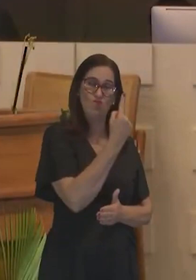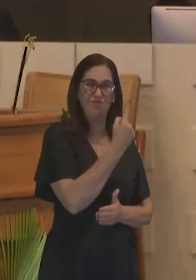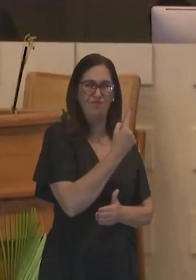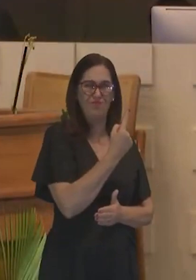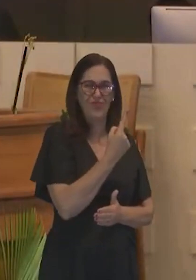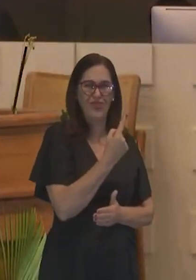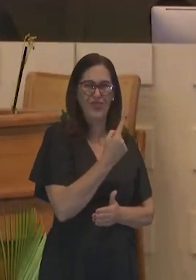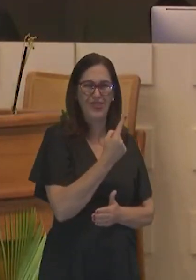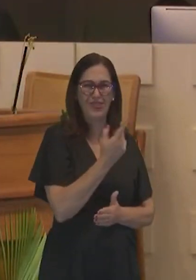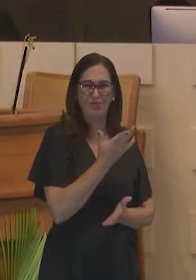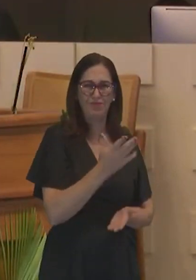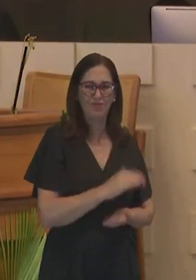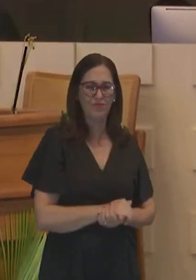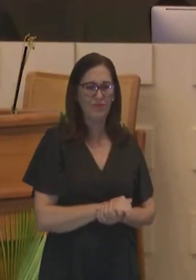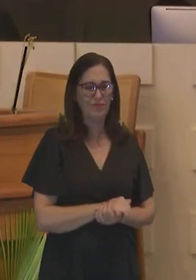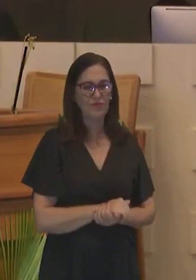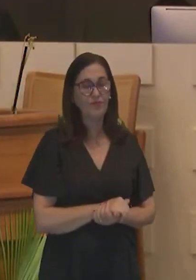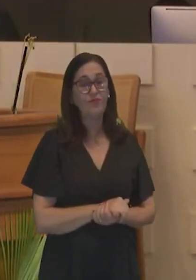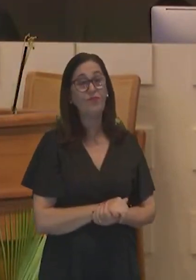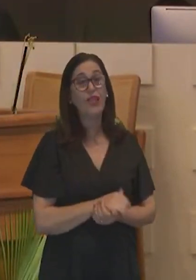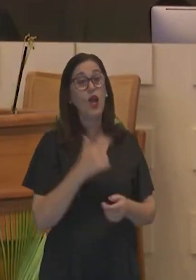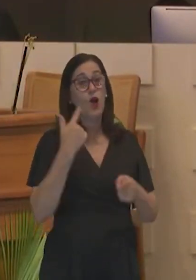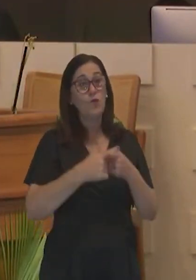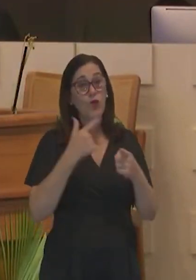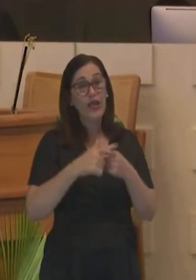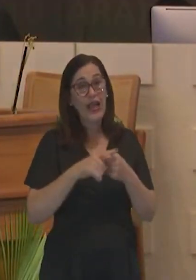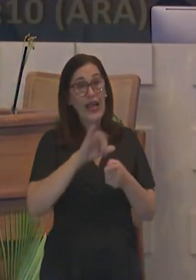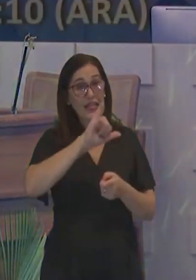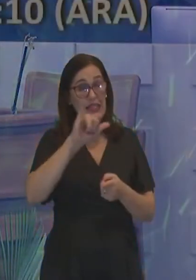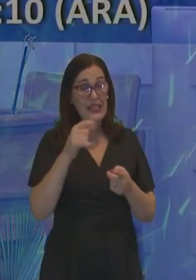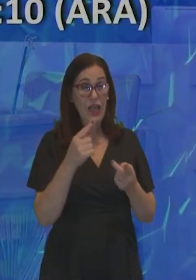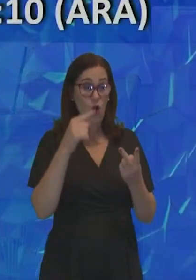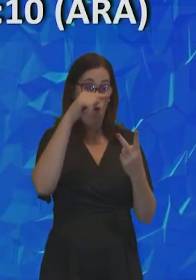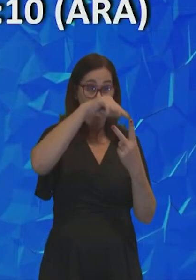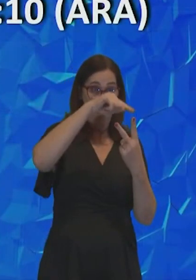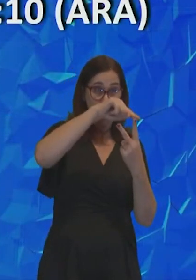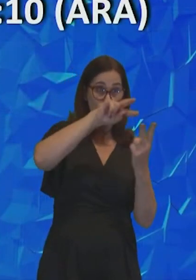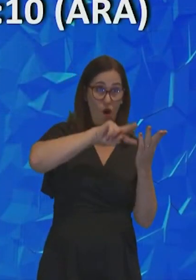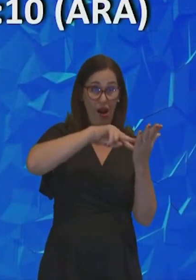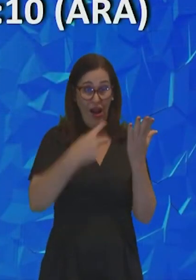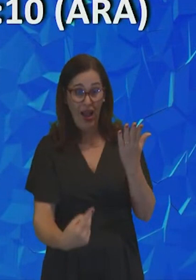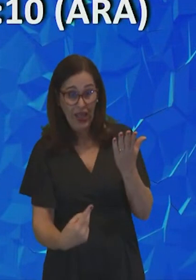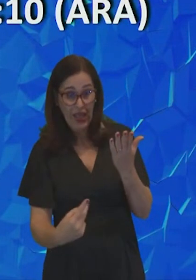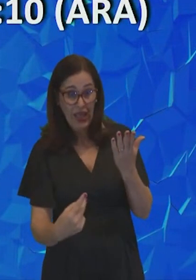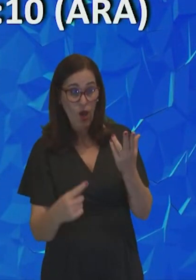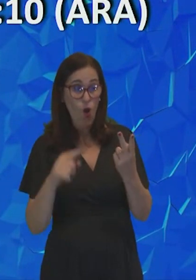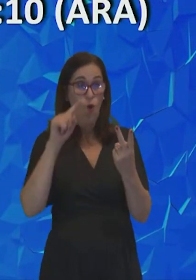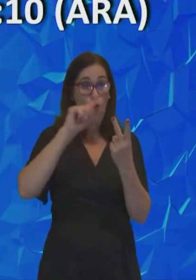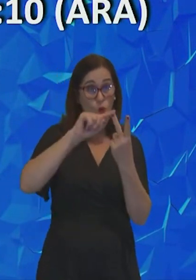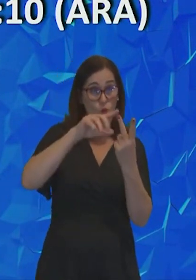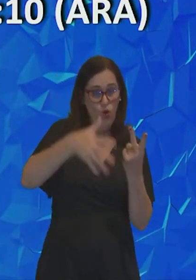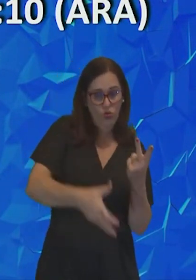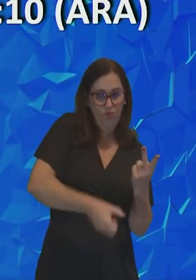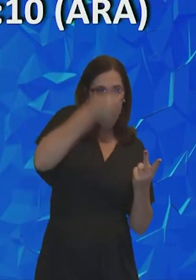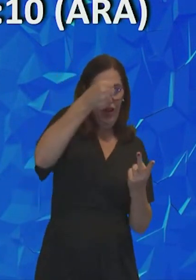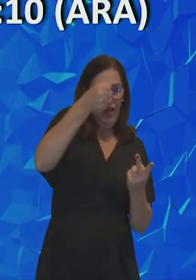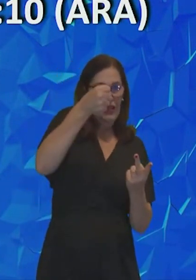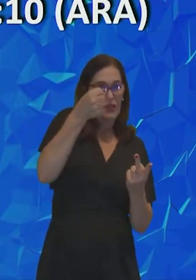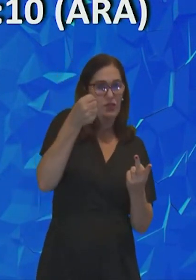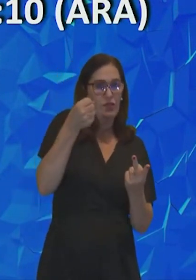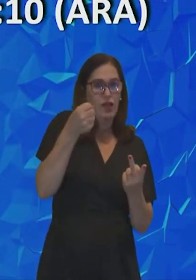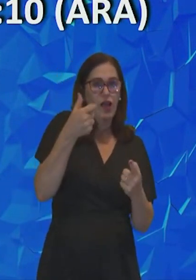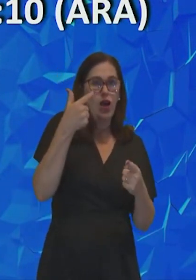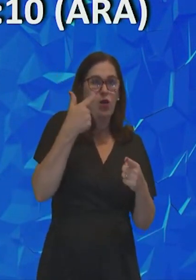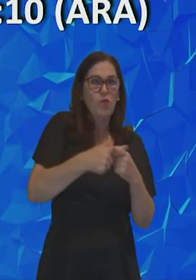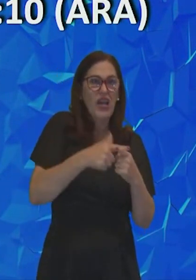trabalho. 10, porque se caírem, um levanta o companheiro. Ai, porém, do que estiver só, pois